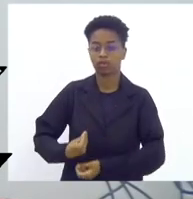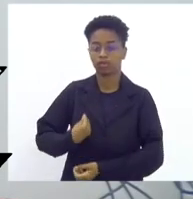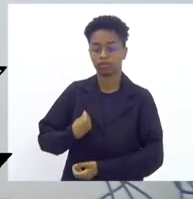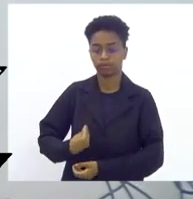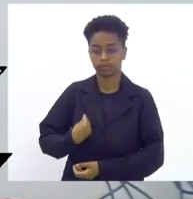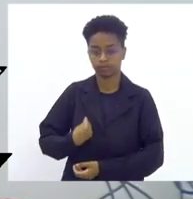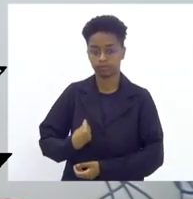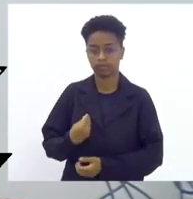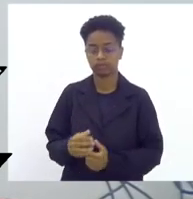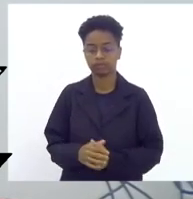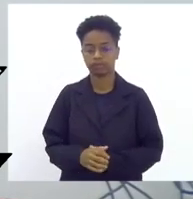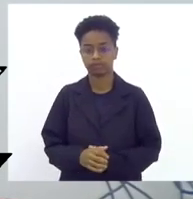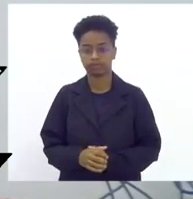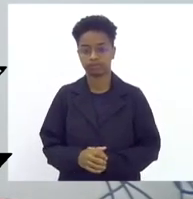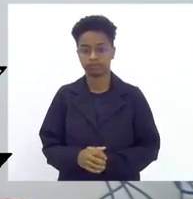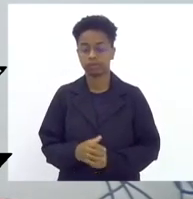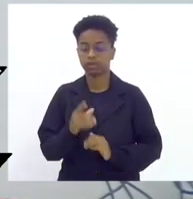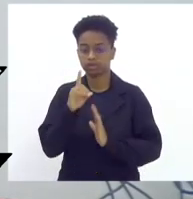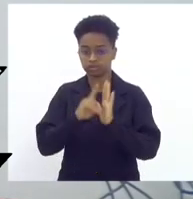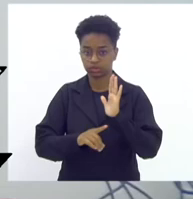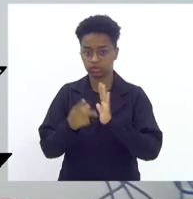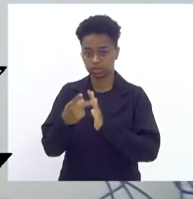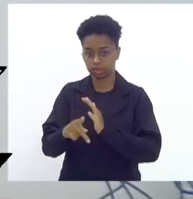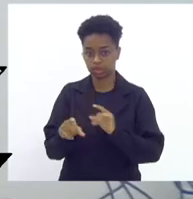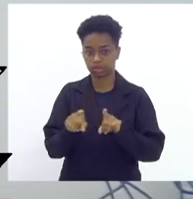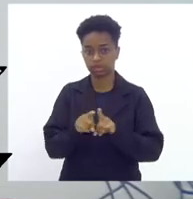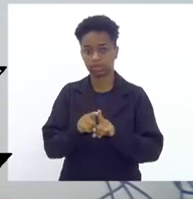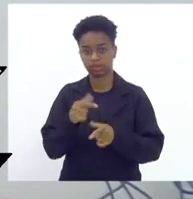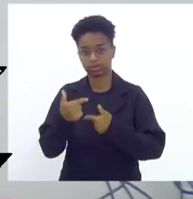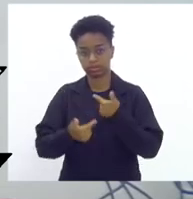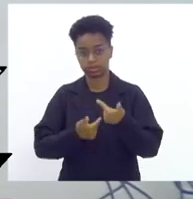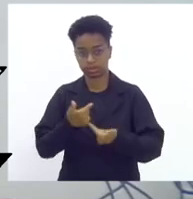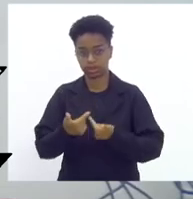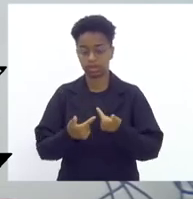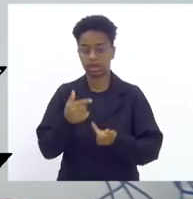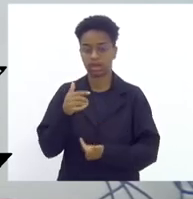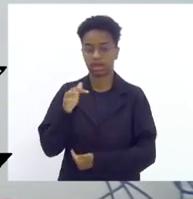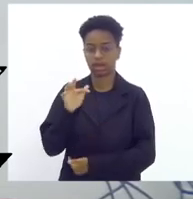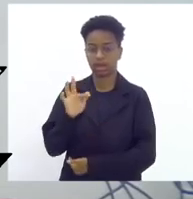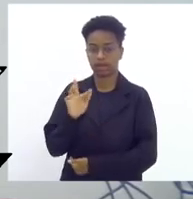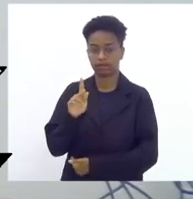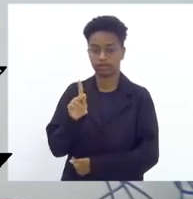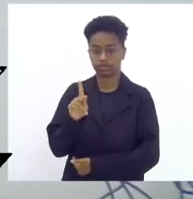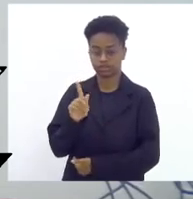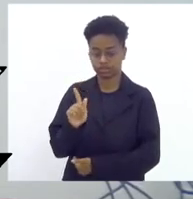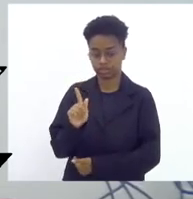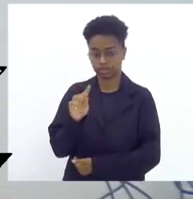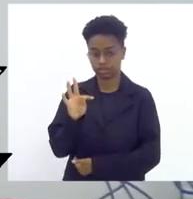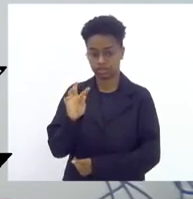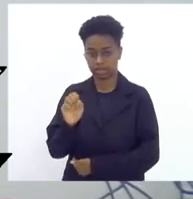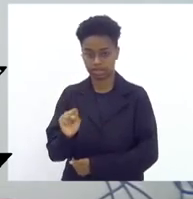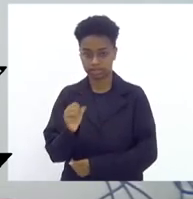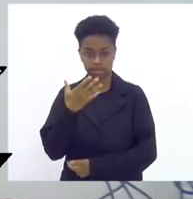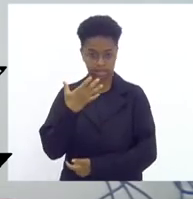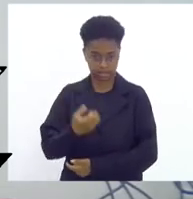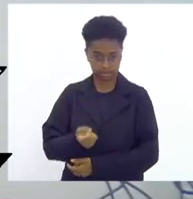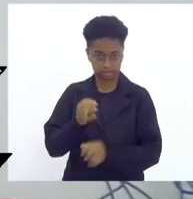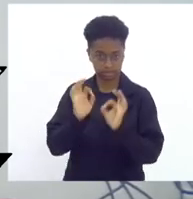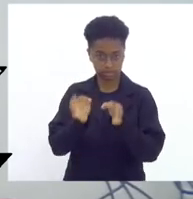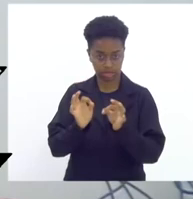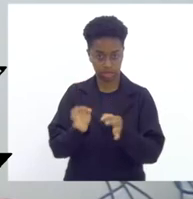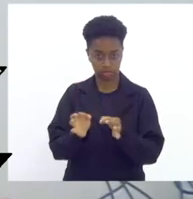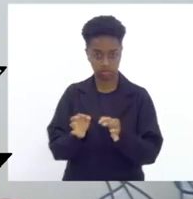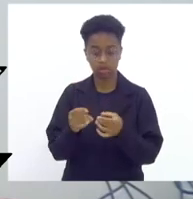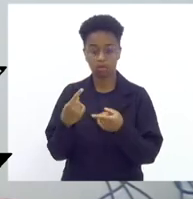é o direito dele trabalhista do FGTS tudo ele tá recebendo direitinho porque